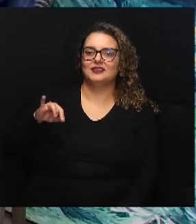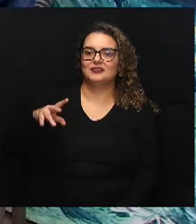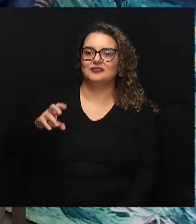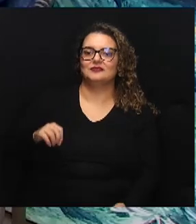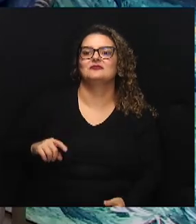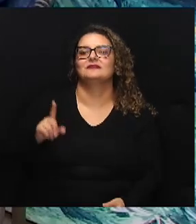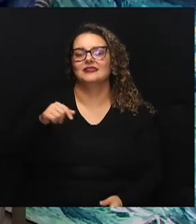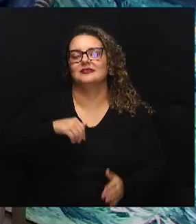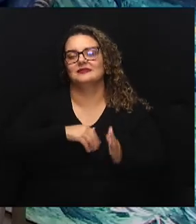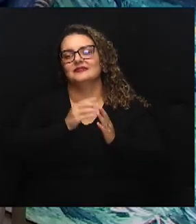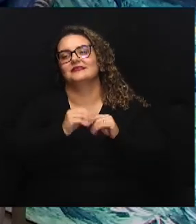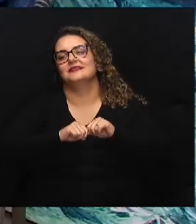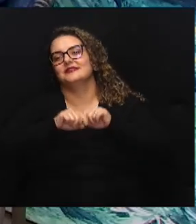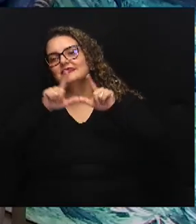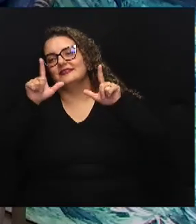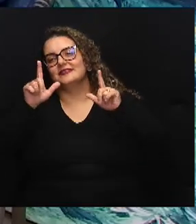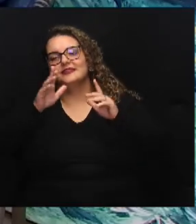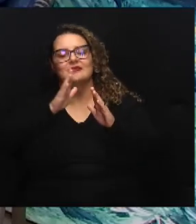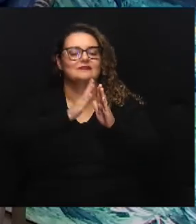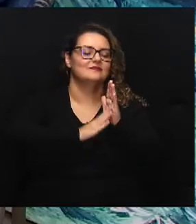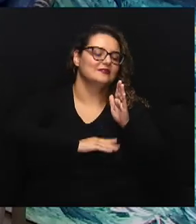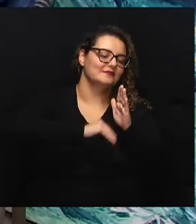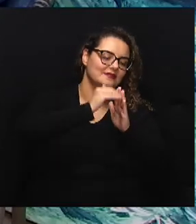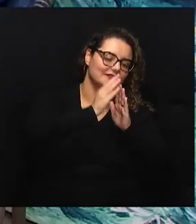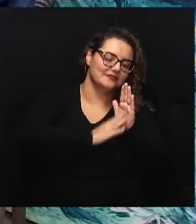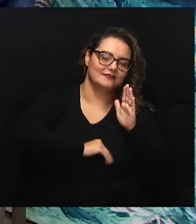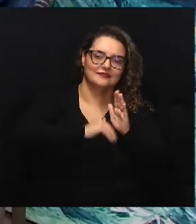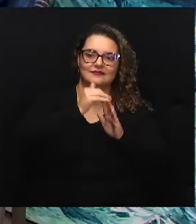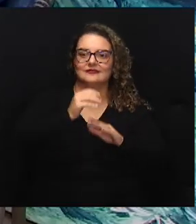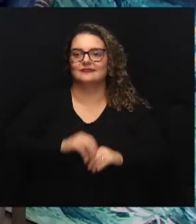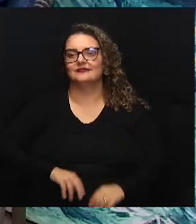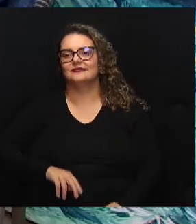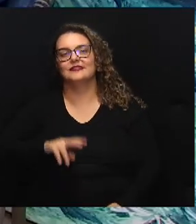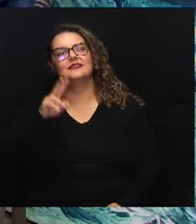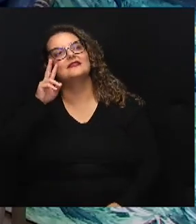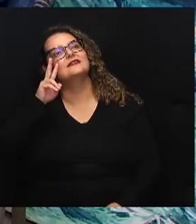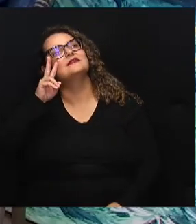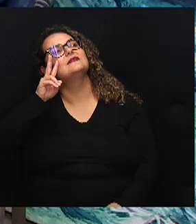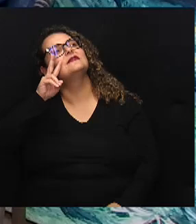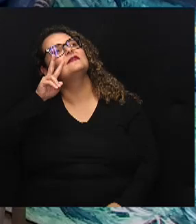acordo e contemplo o dia,